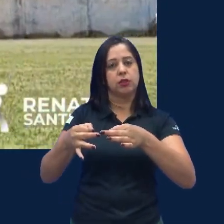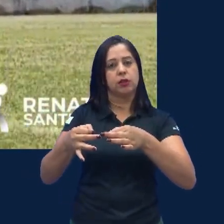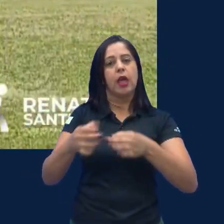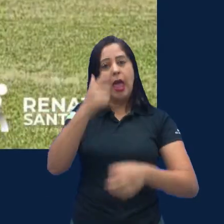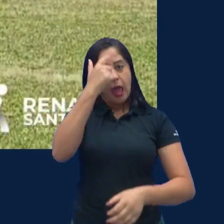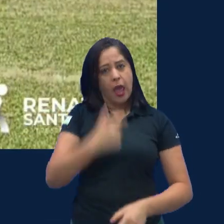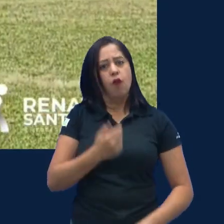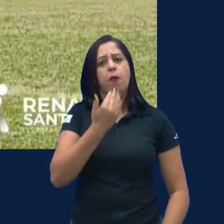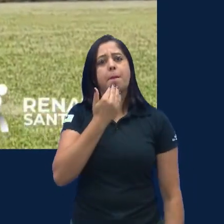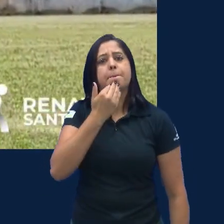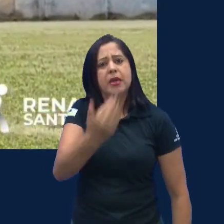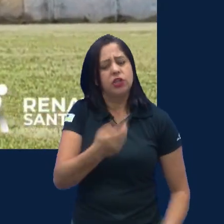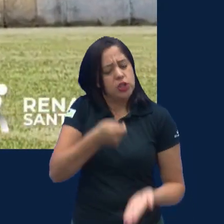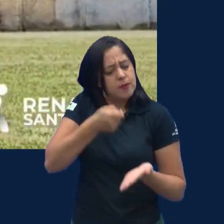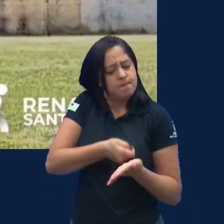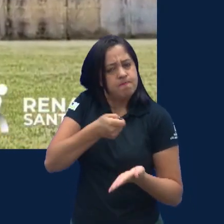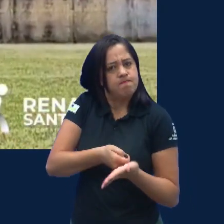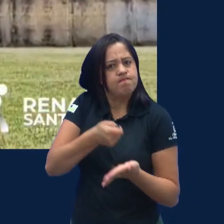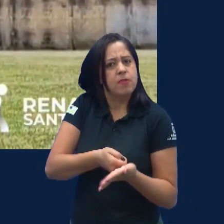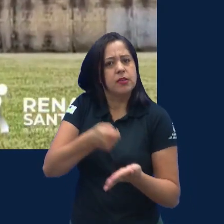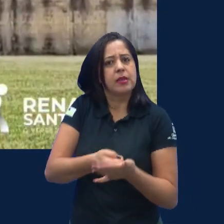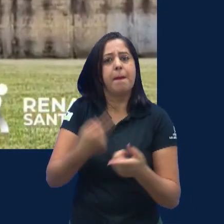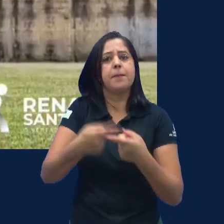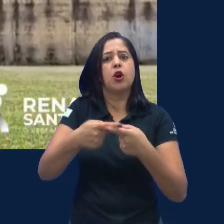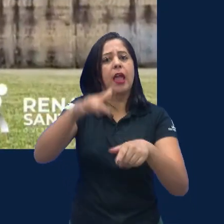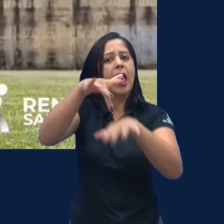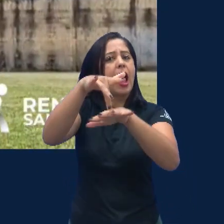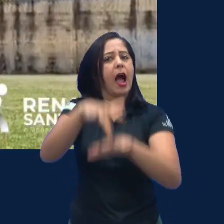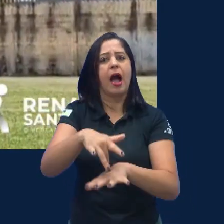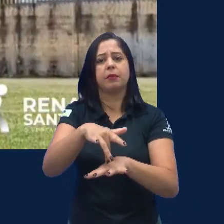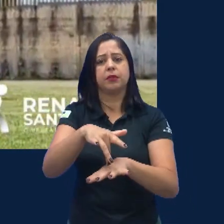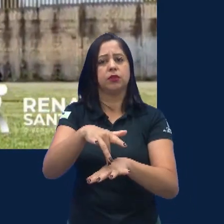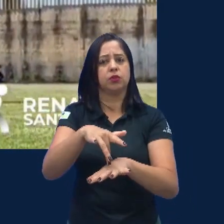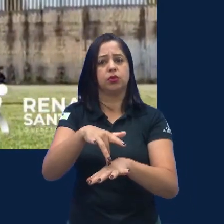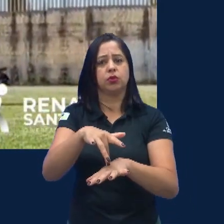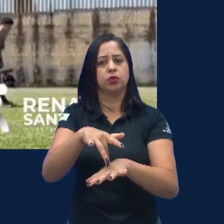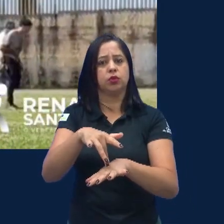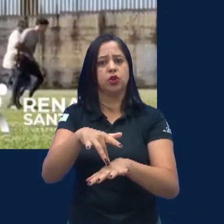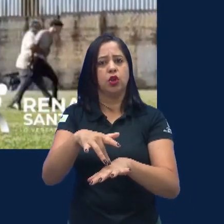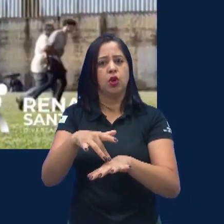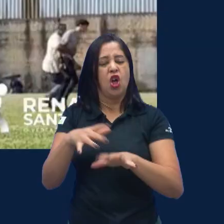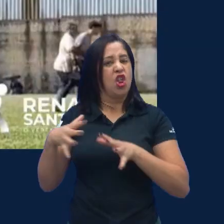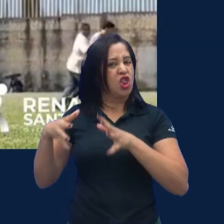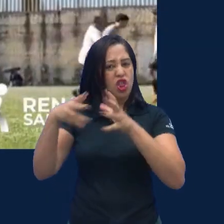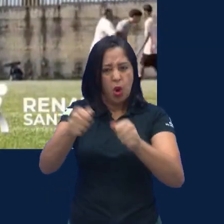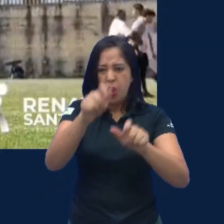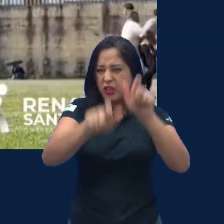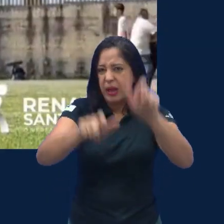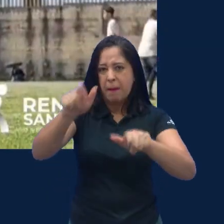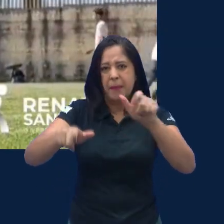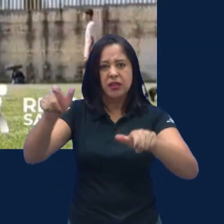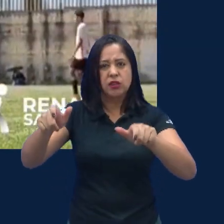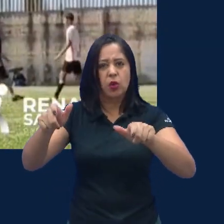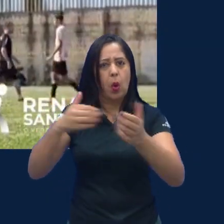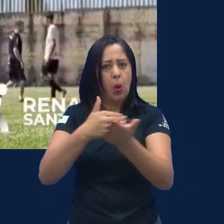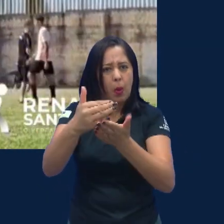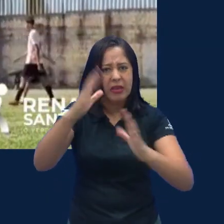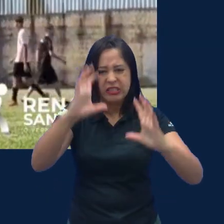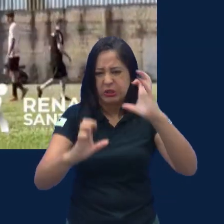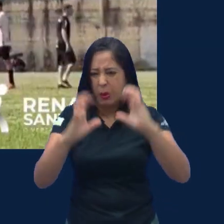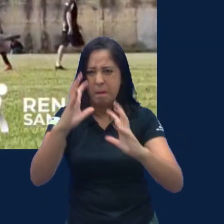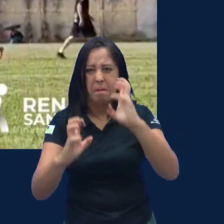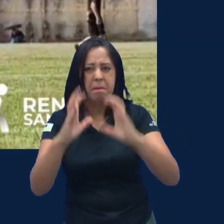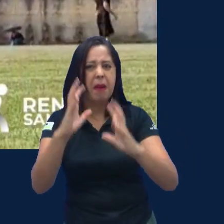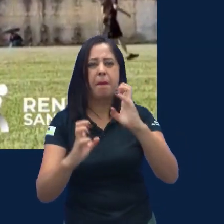para punir esse absurdo. Todos aqueles que estiveram envolvidos nessa